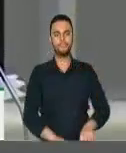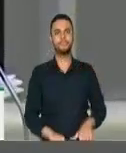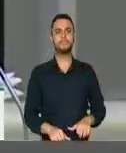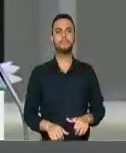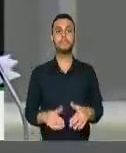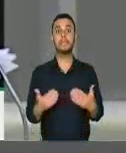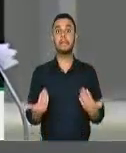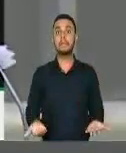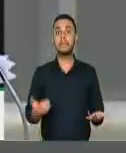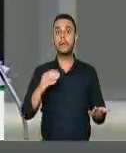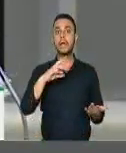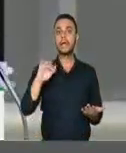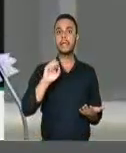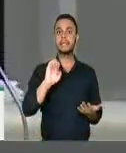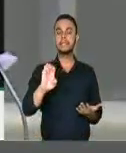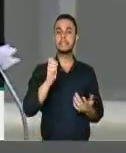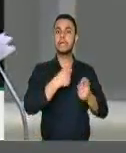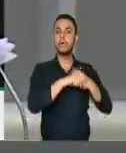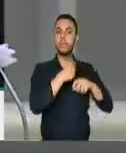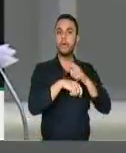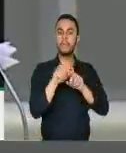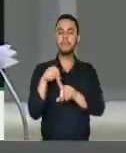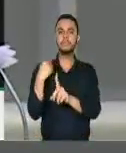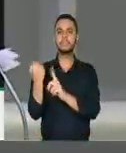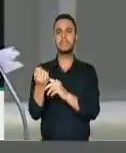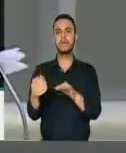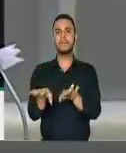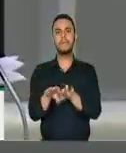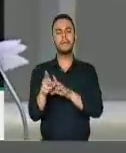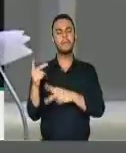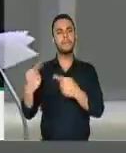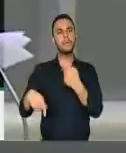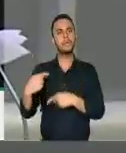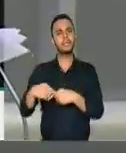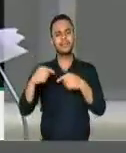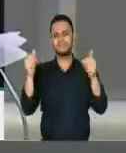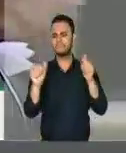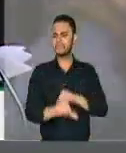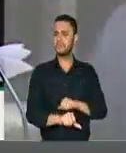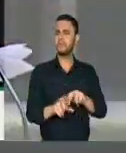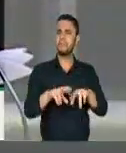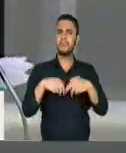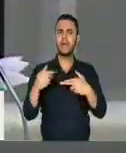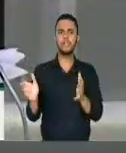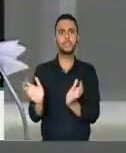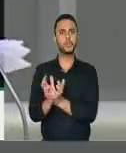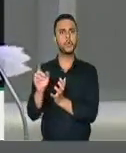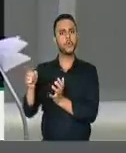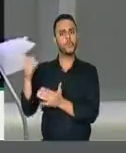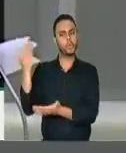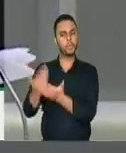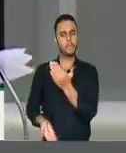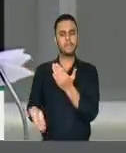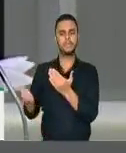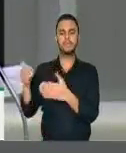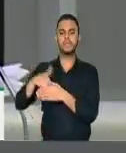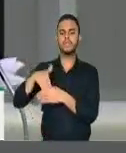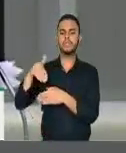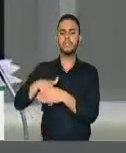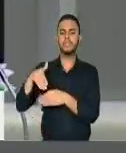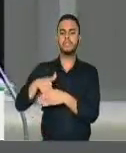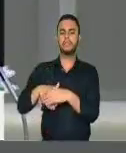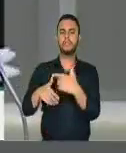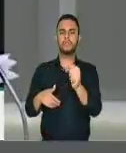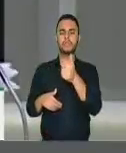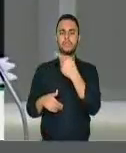crise econômica, social e política se agravou quando o grupo derrotado nas eleições de 2014